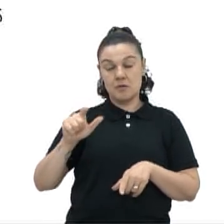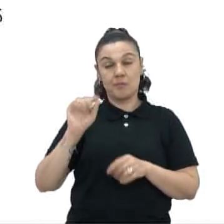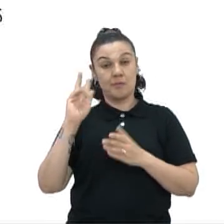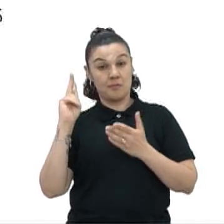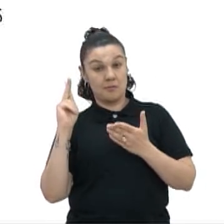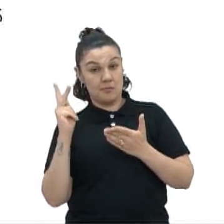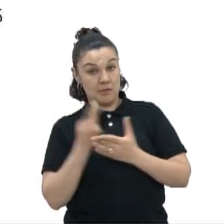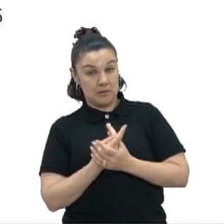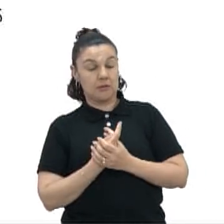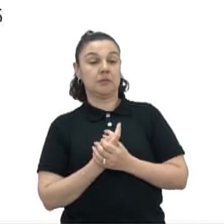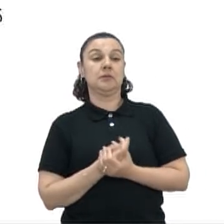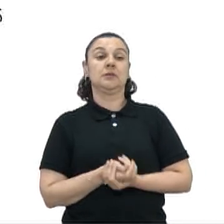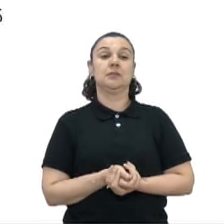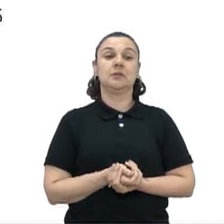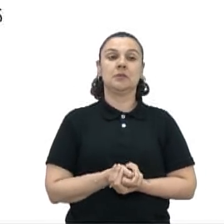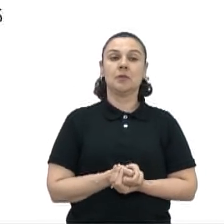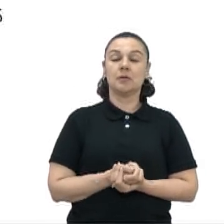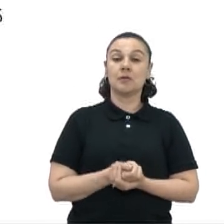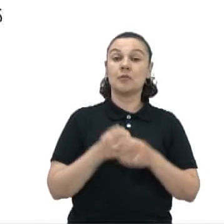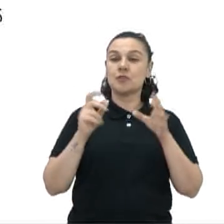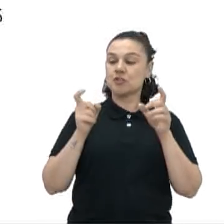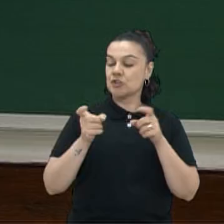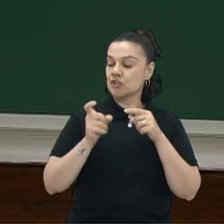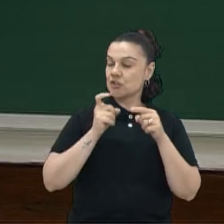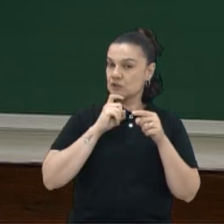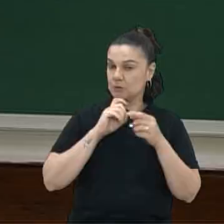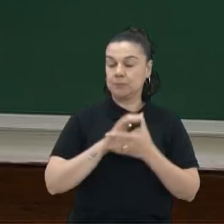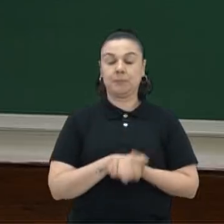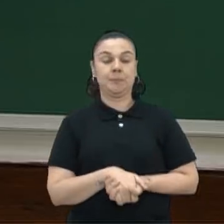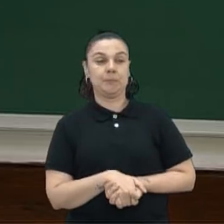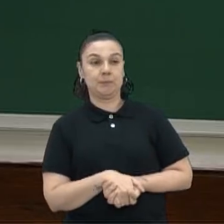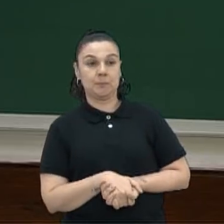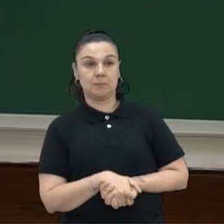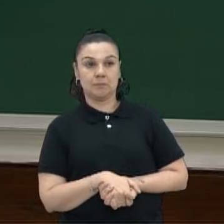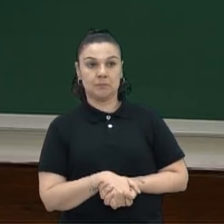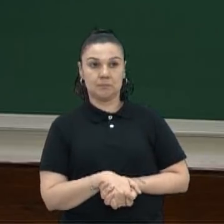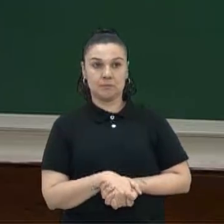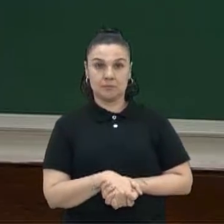por consequência da ação do gelo.